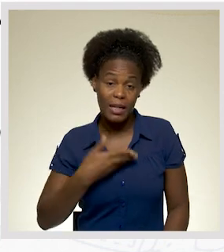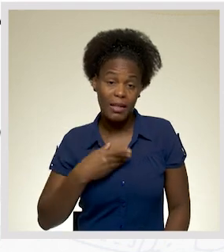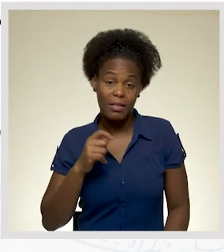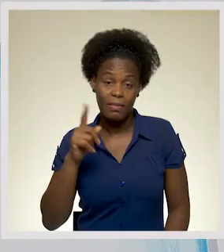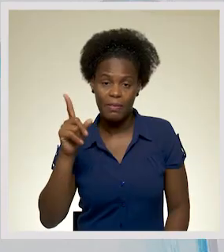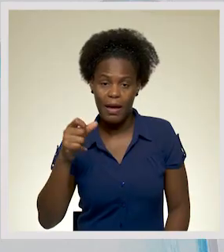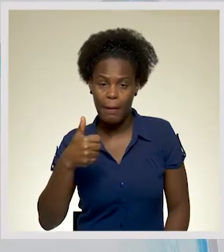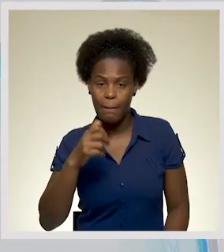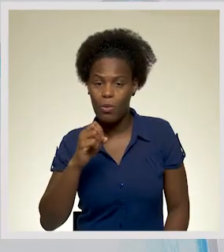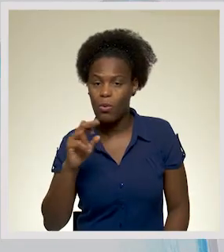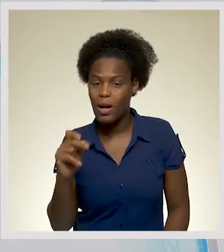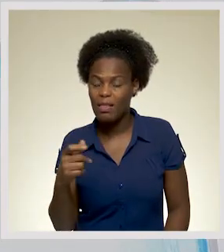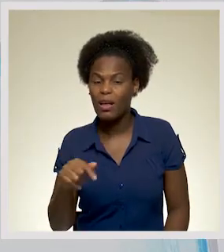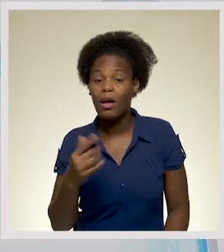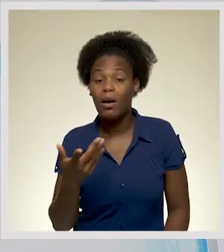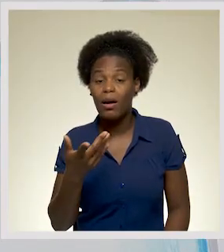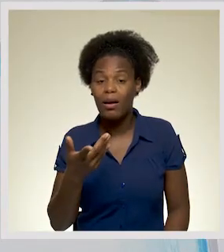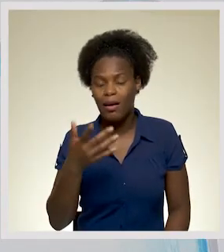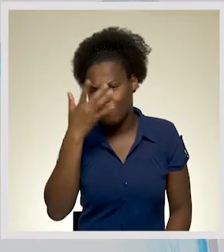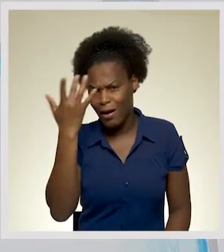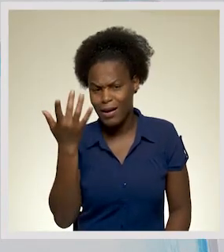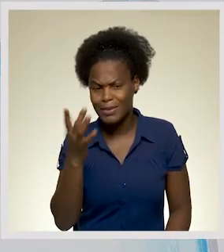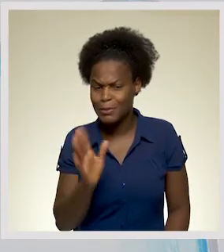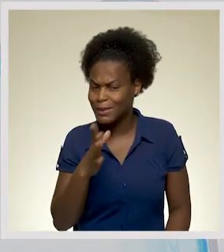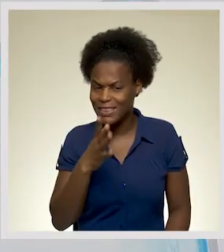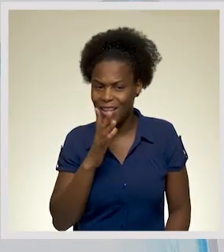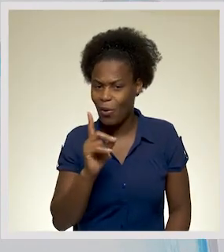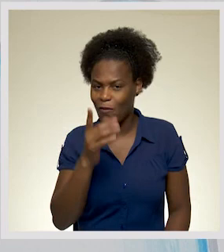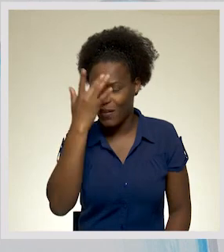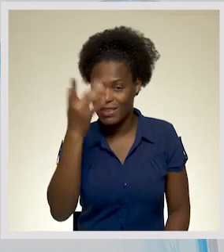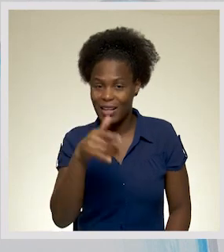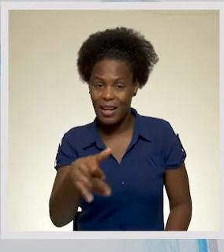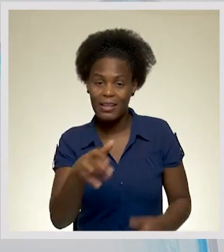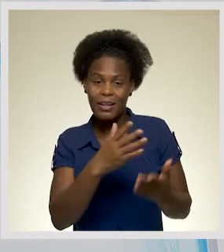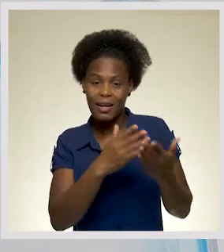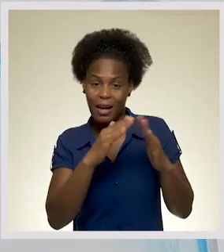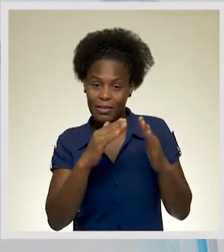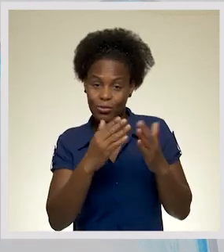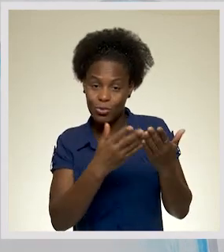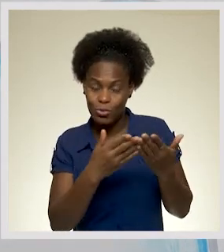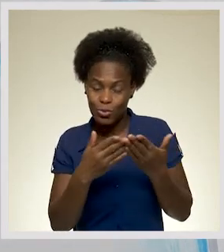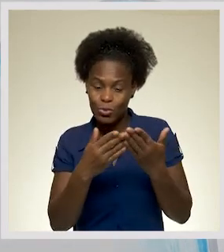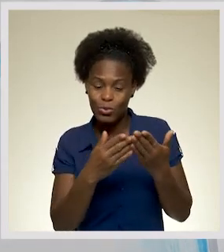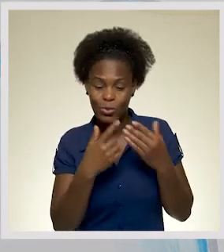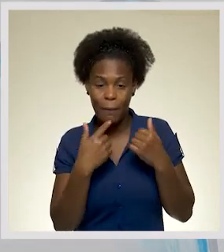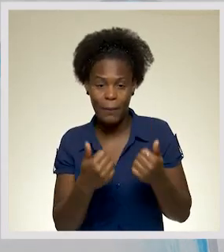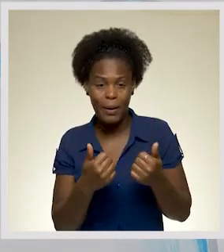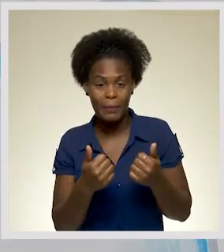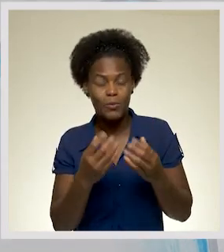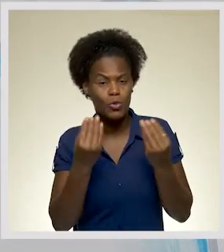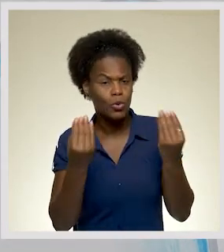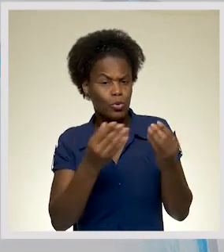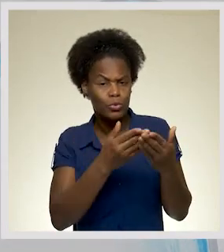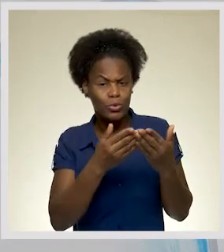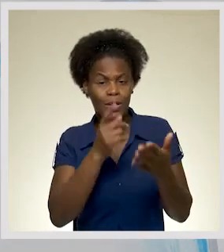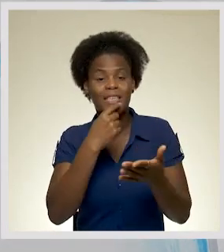É fácil, não é? Nem preciso mais dizer. Então, vão em casa, estudem muito